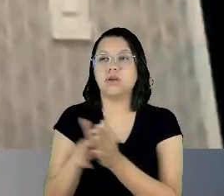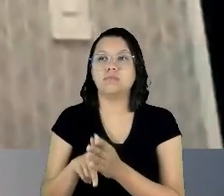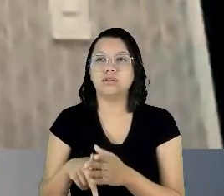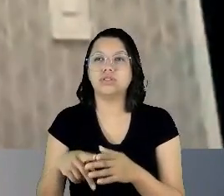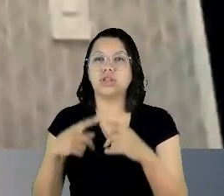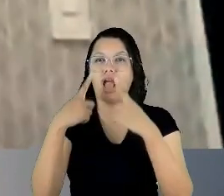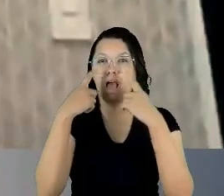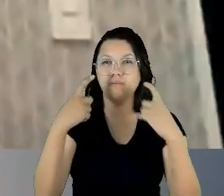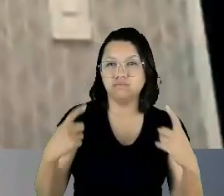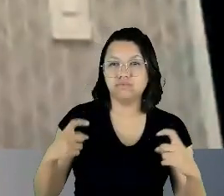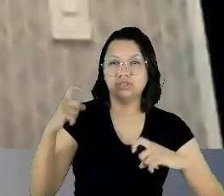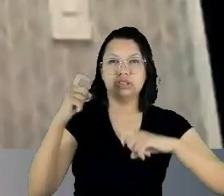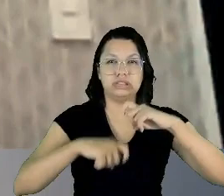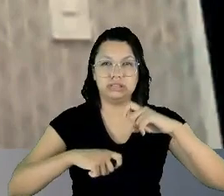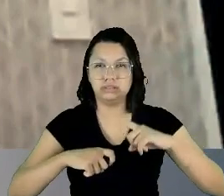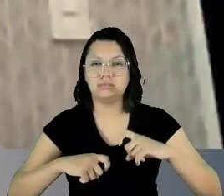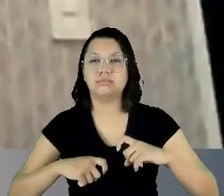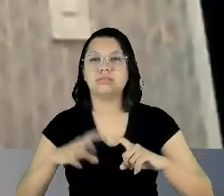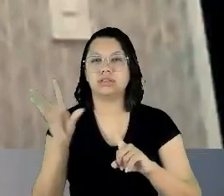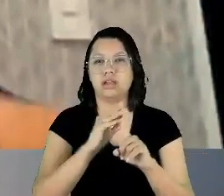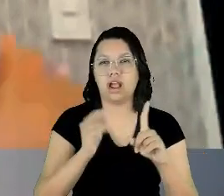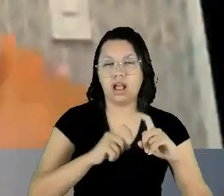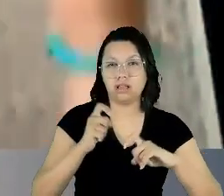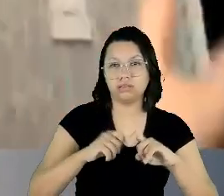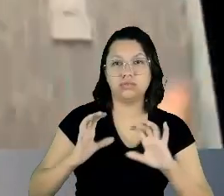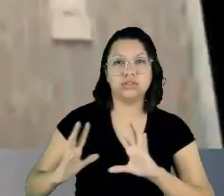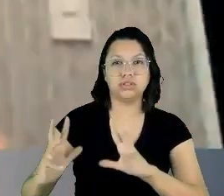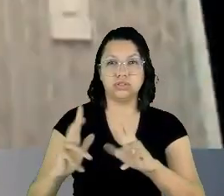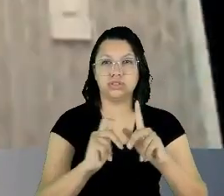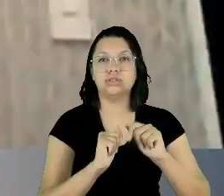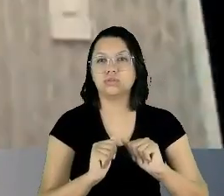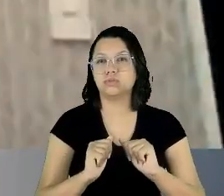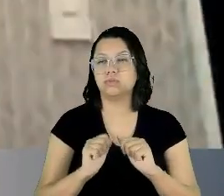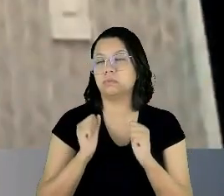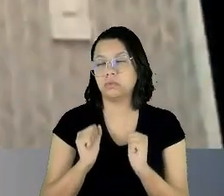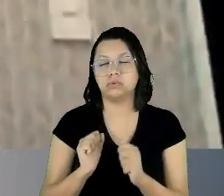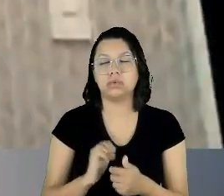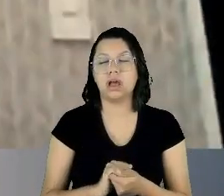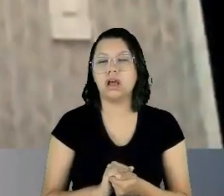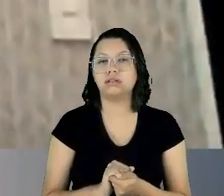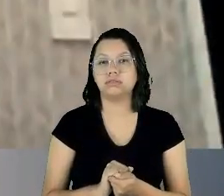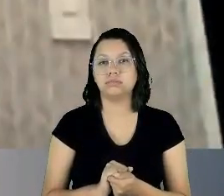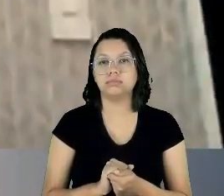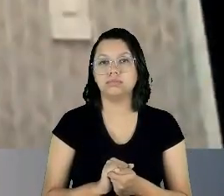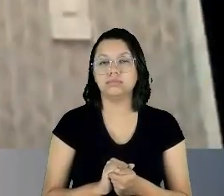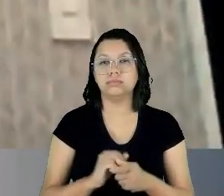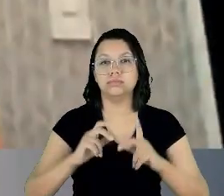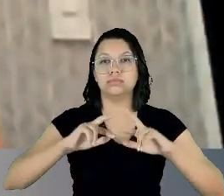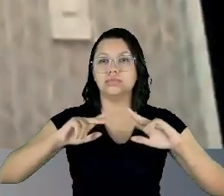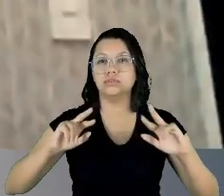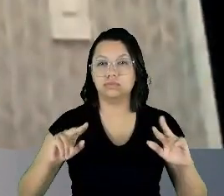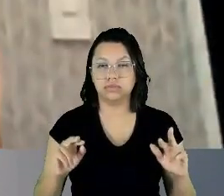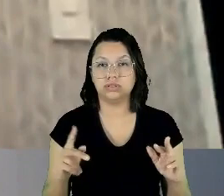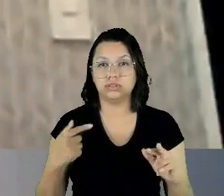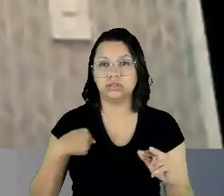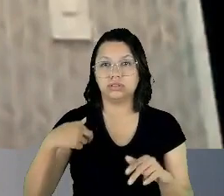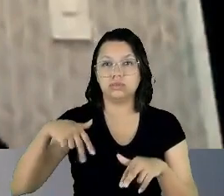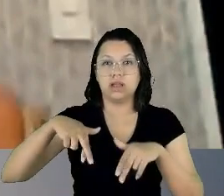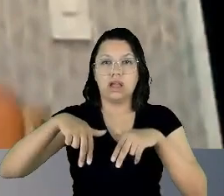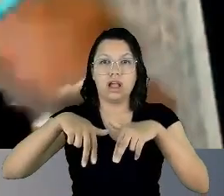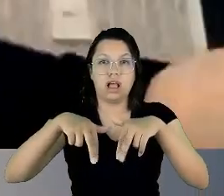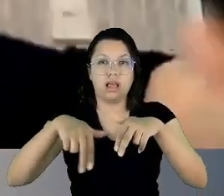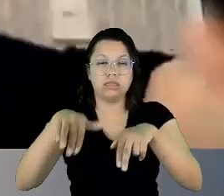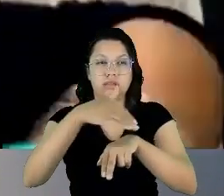abusadas, violentadas, a sofrerem importunação de todas as sortes possíveis. Diversas vezes eu mesma ando na